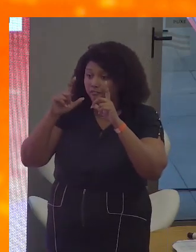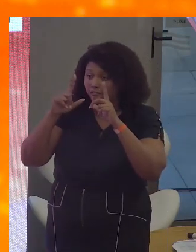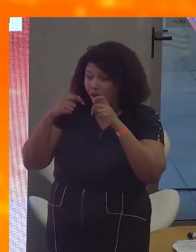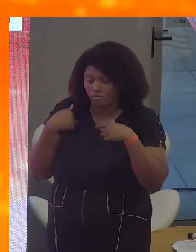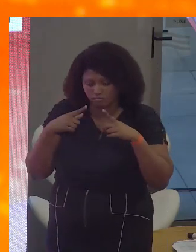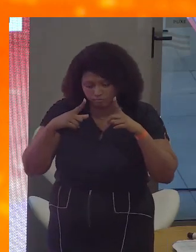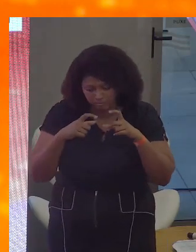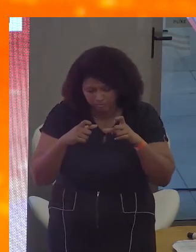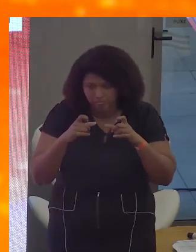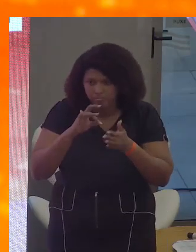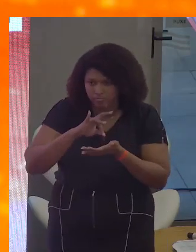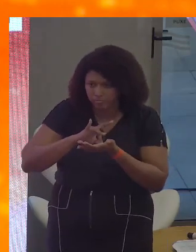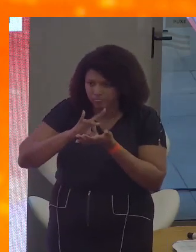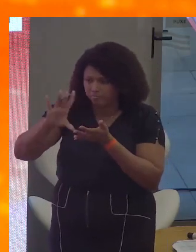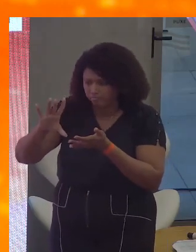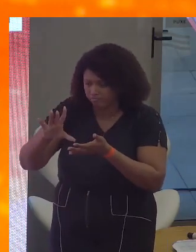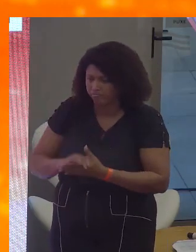rótulo,